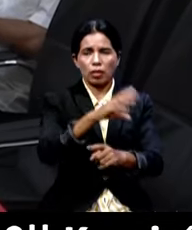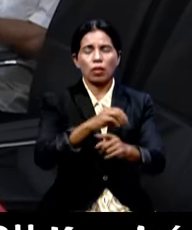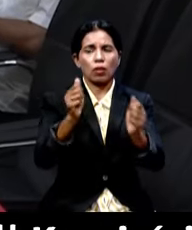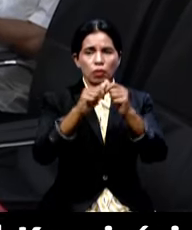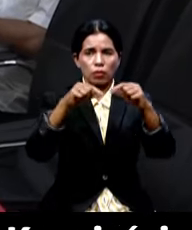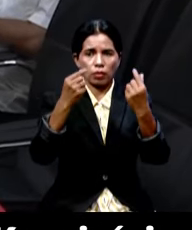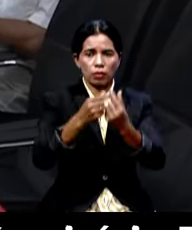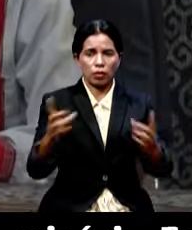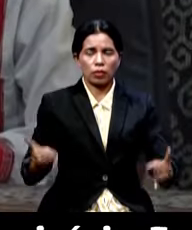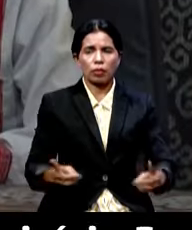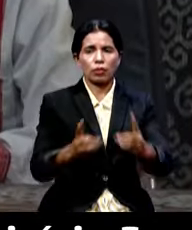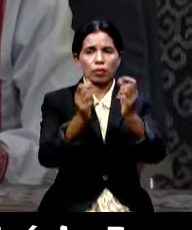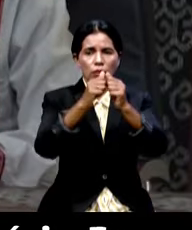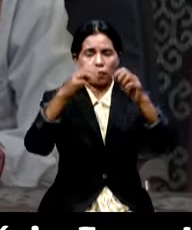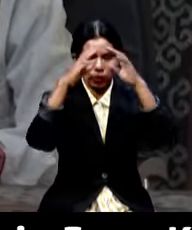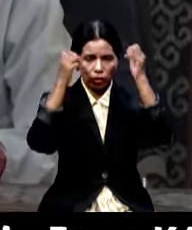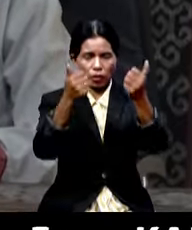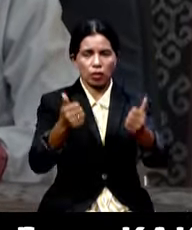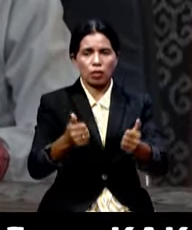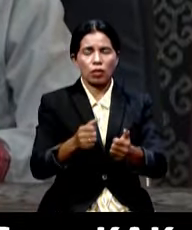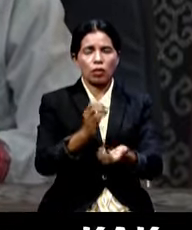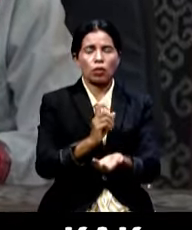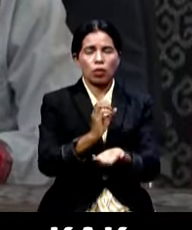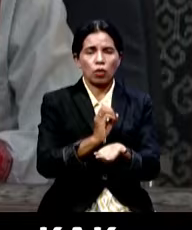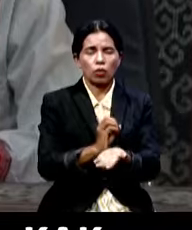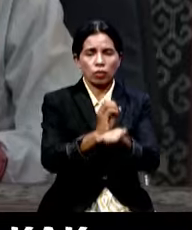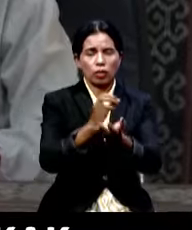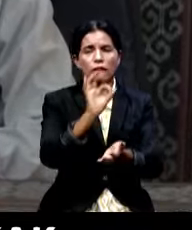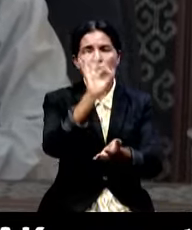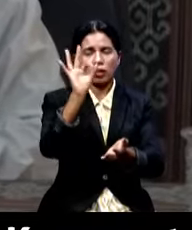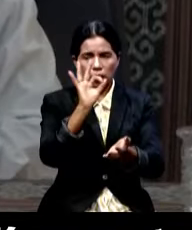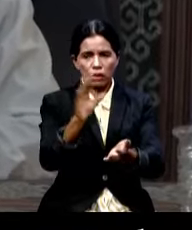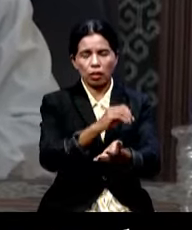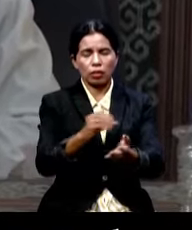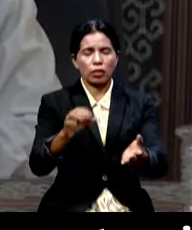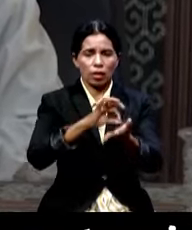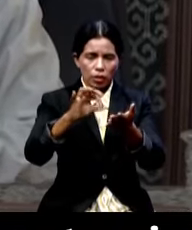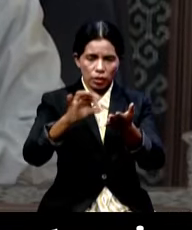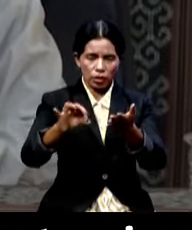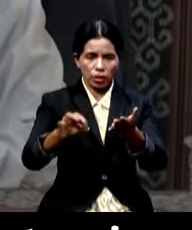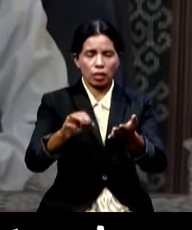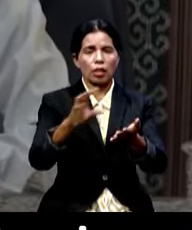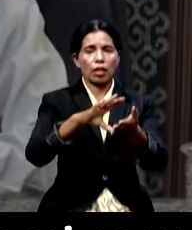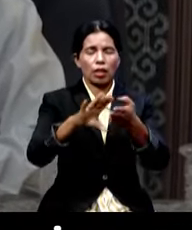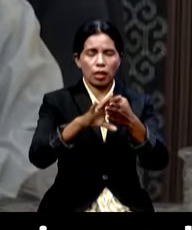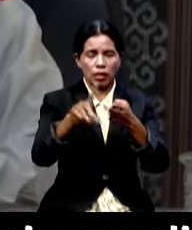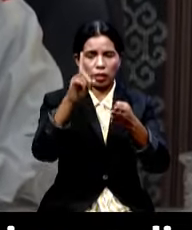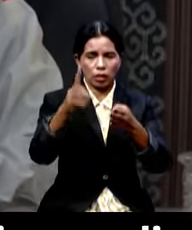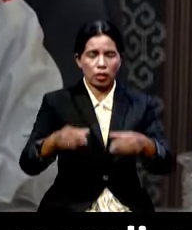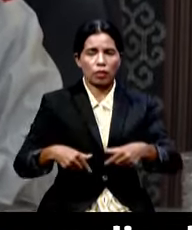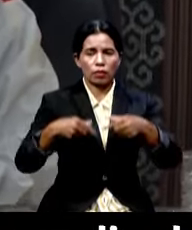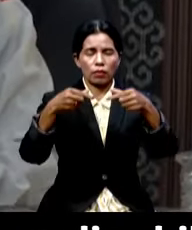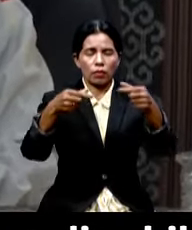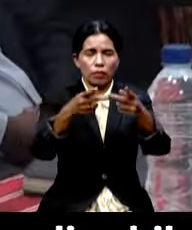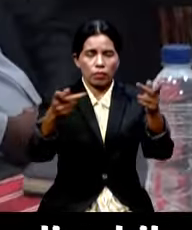equipa, a Sorumalu, o presidente da Autoridade de Raio, Rogério Tiago Lobato, sexta foi na Lesne, onde assina nota entendimento e da Conaba atribuição Rai